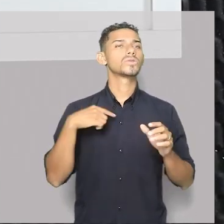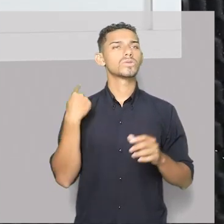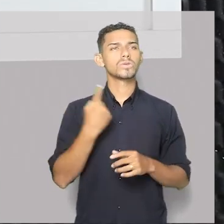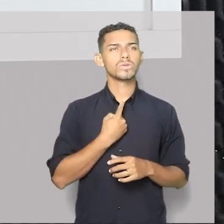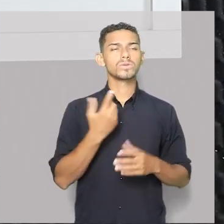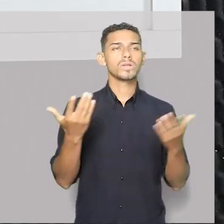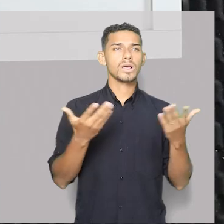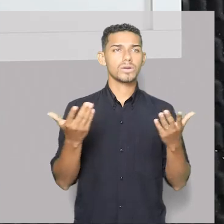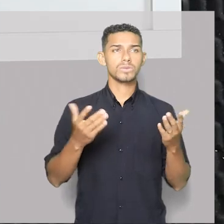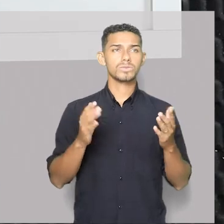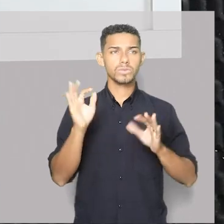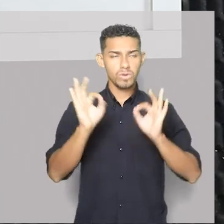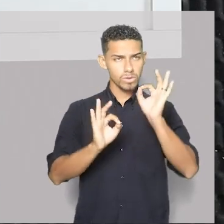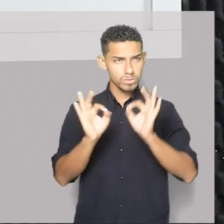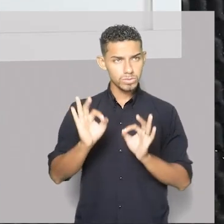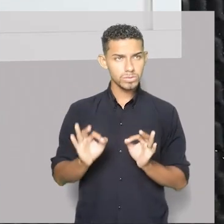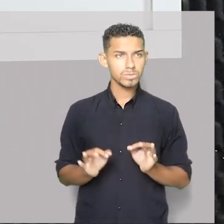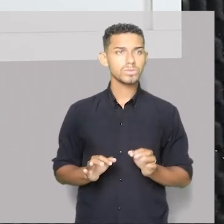grupo